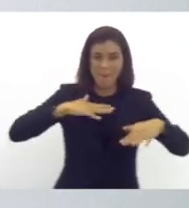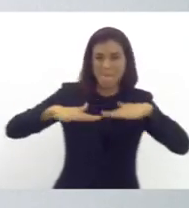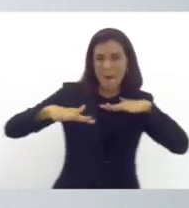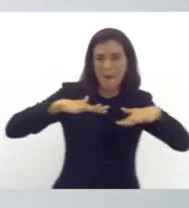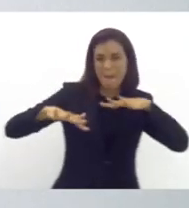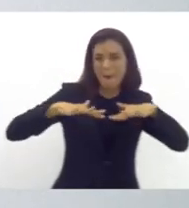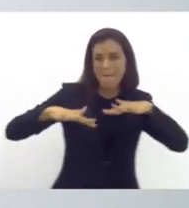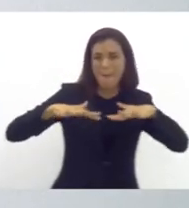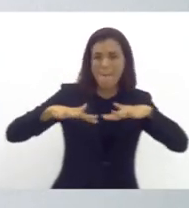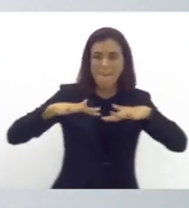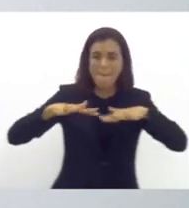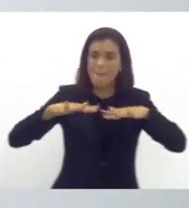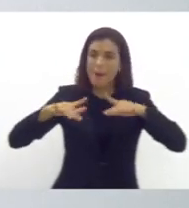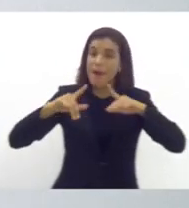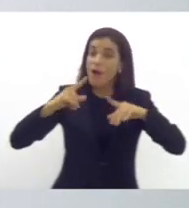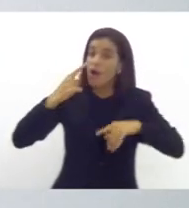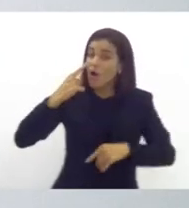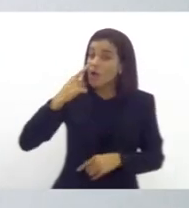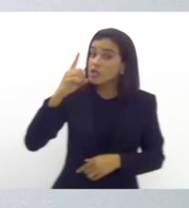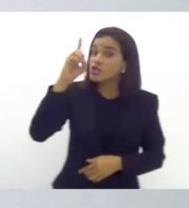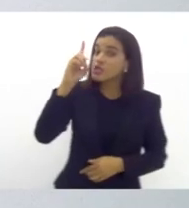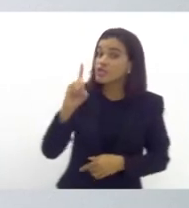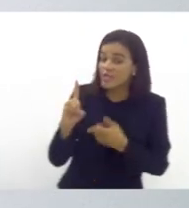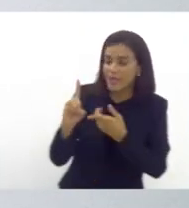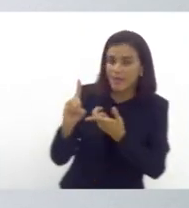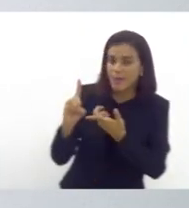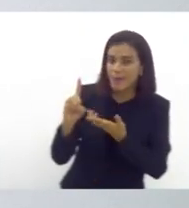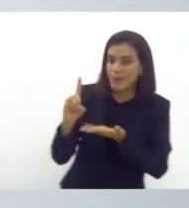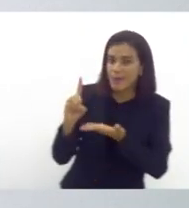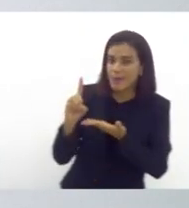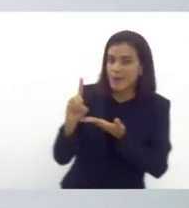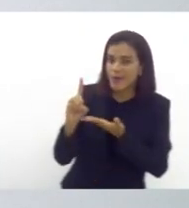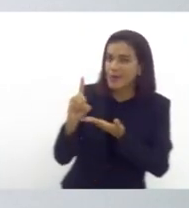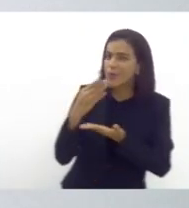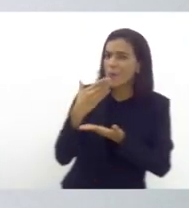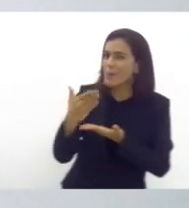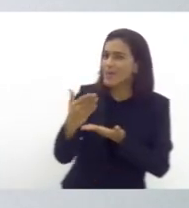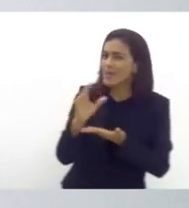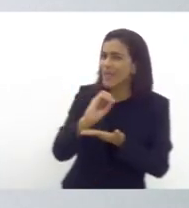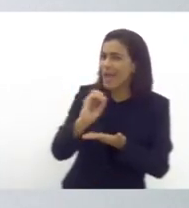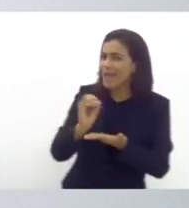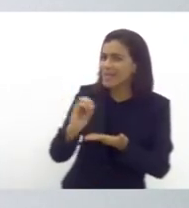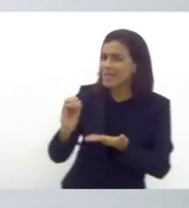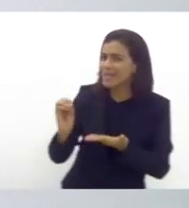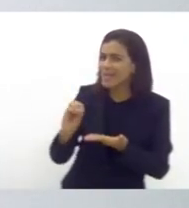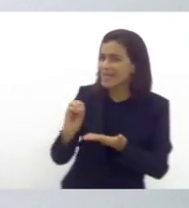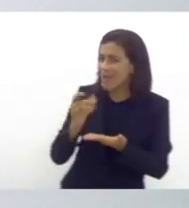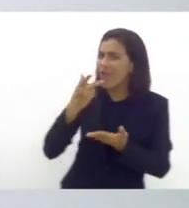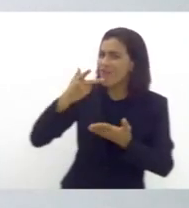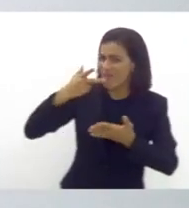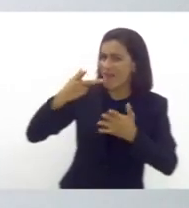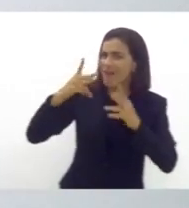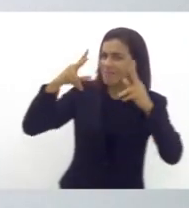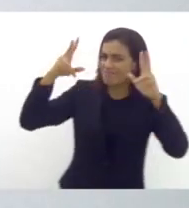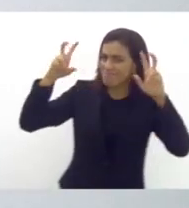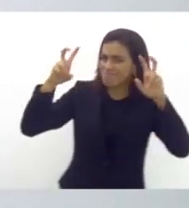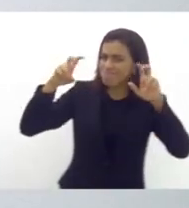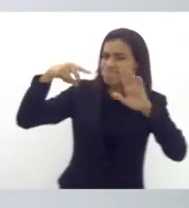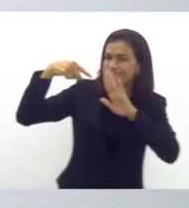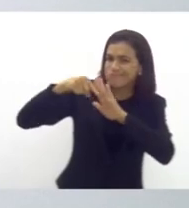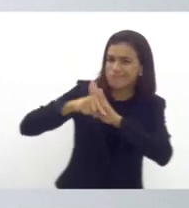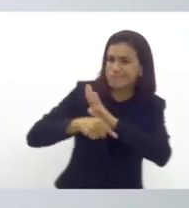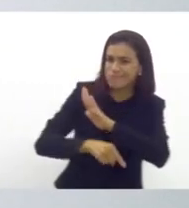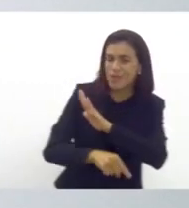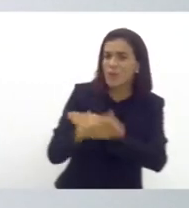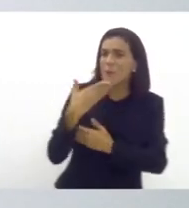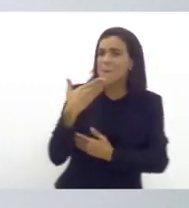direitos reivindicando veja bem os direitos não estão pedindo nada e eu vou me aprofundar sobre isso aqui não estão